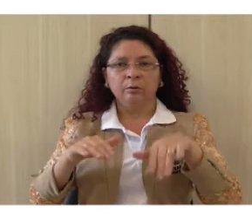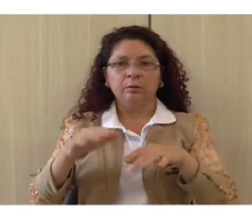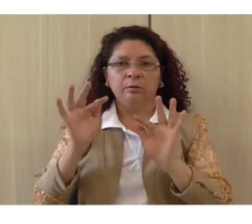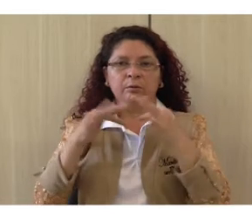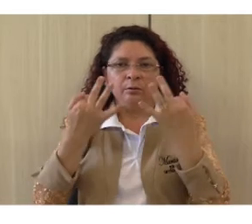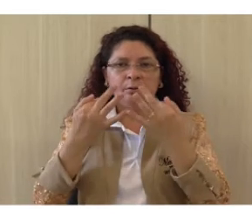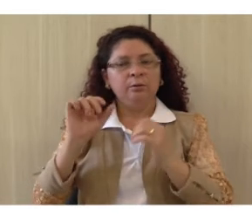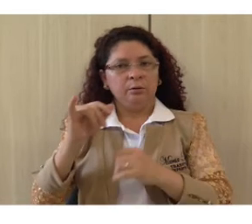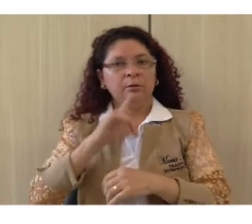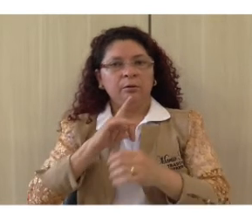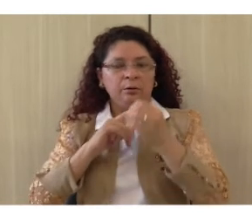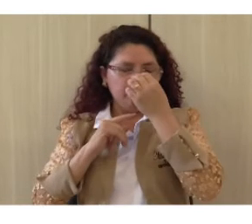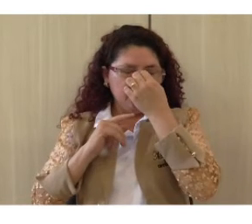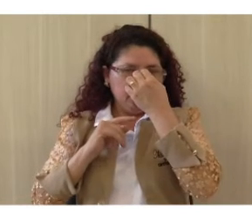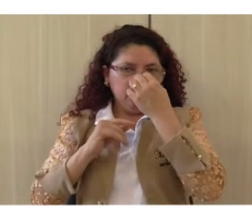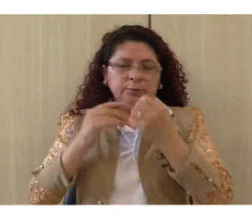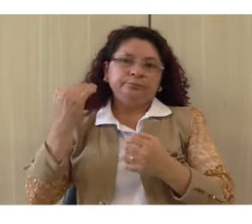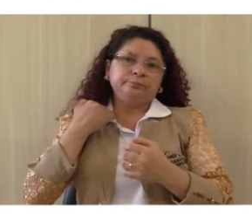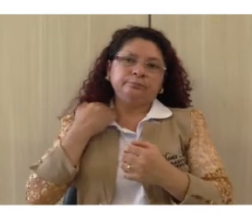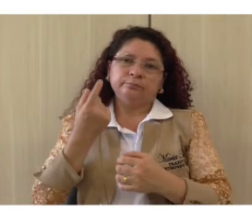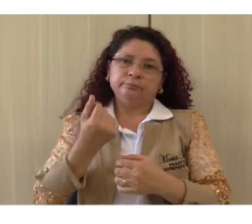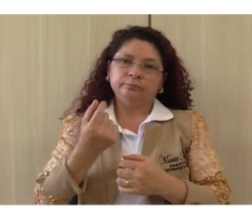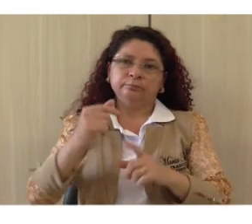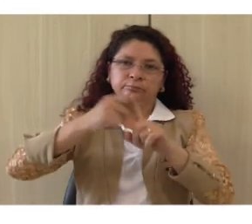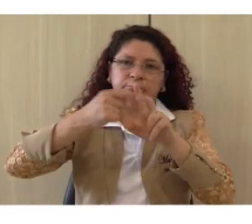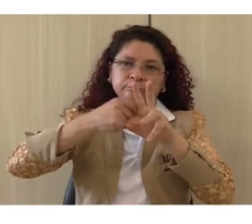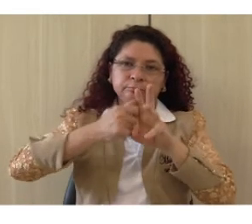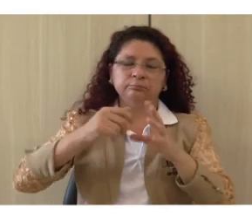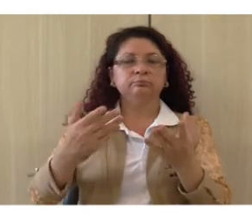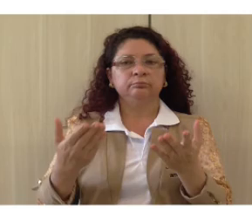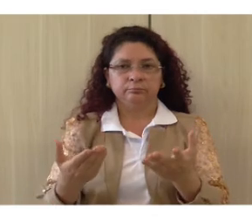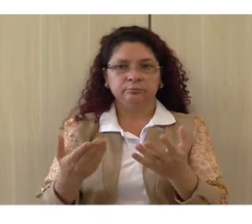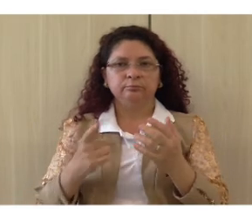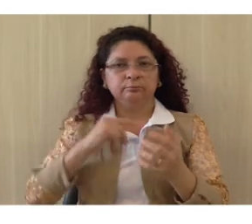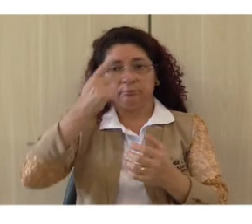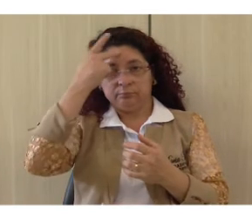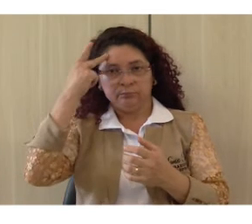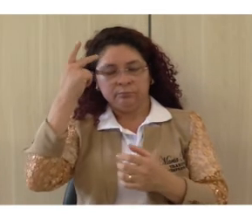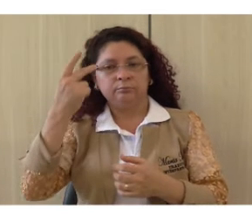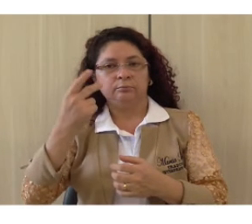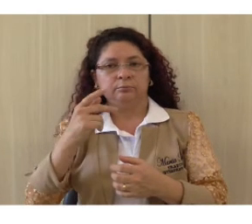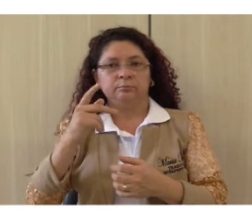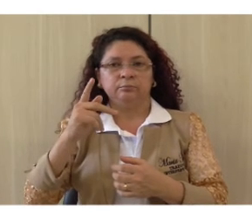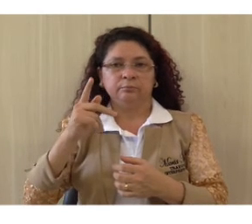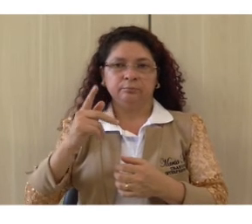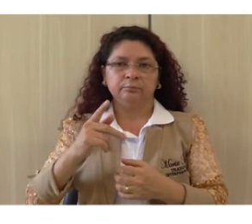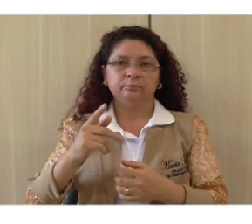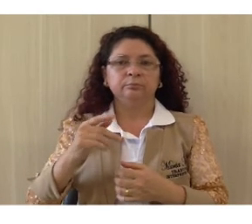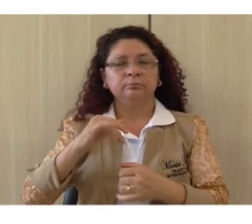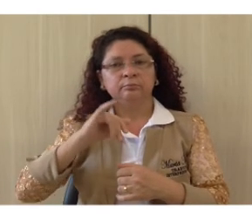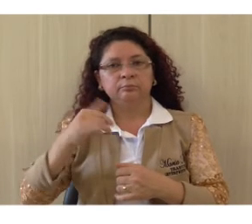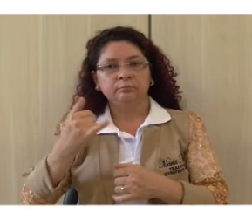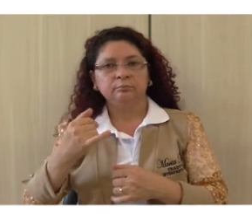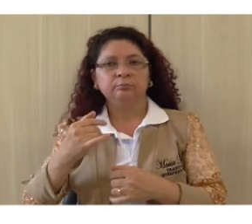caso. D. Extratos bancários dos últimos 3 meses, pelo menos, da pessoa física e das pessoas jurídicas